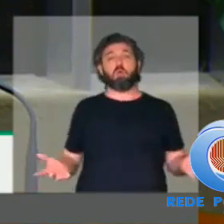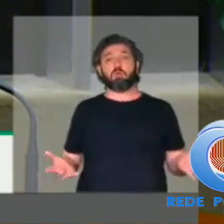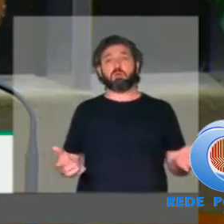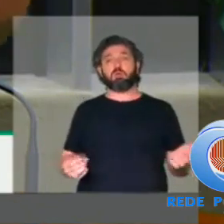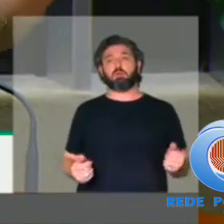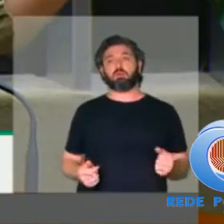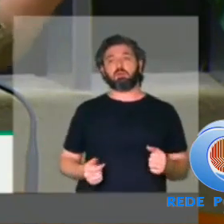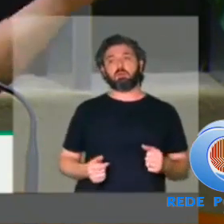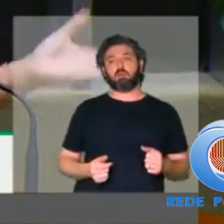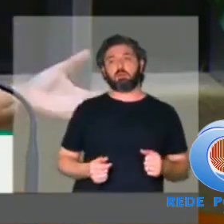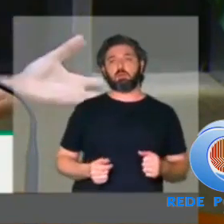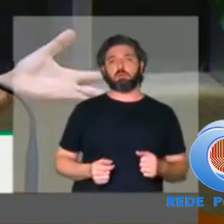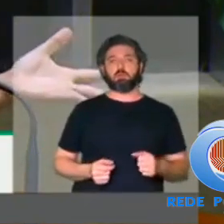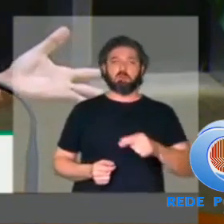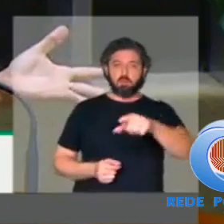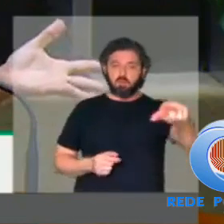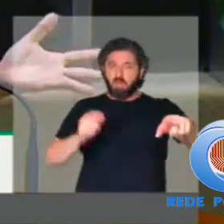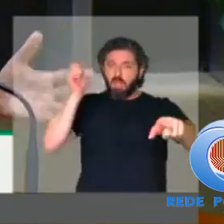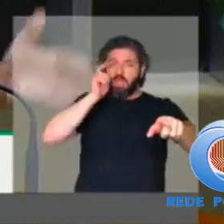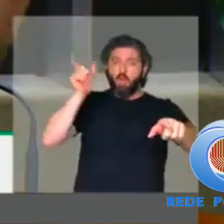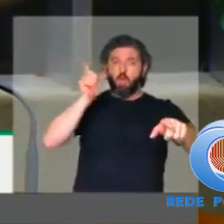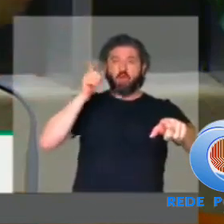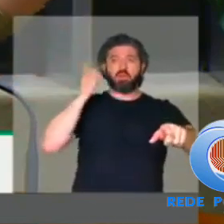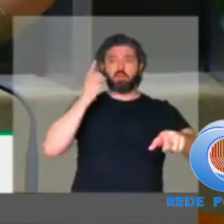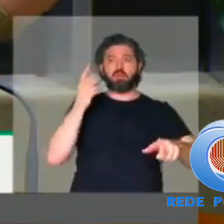E acorda alguns colegas aqui.